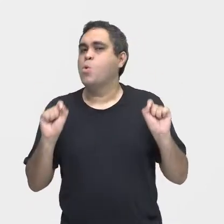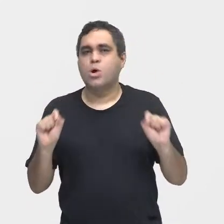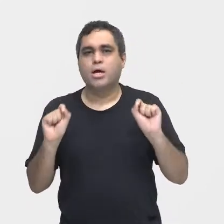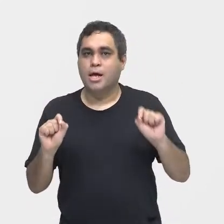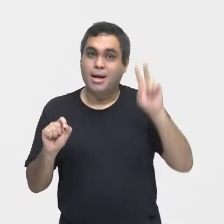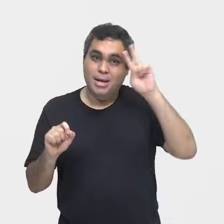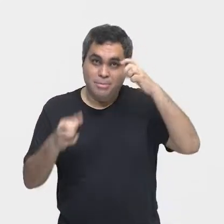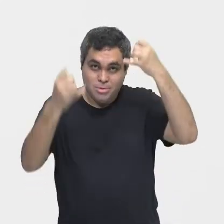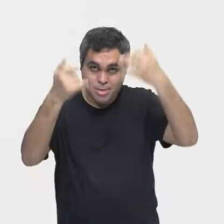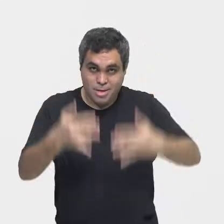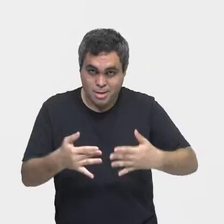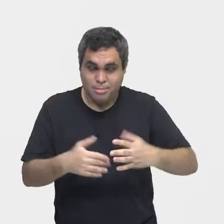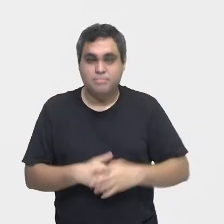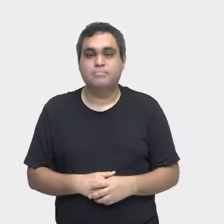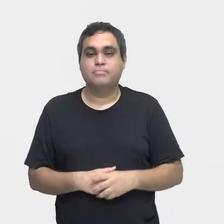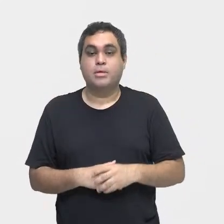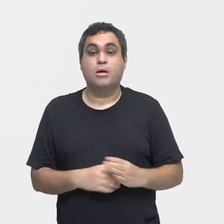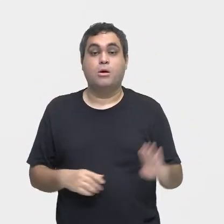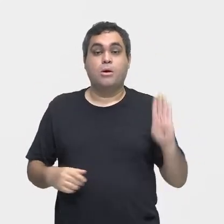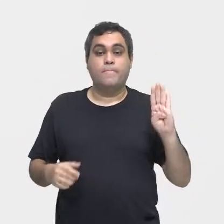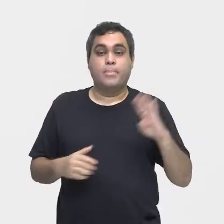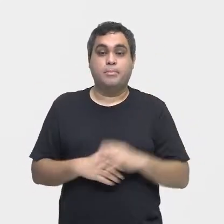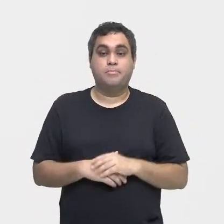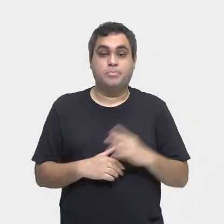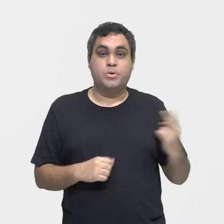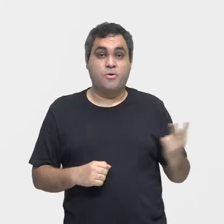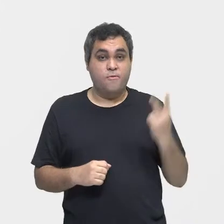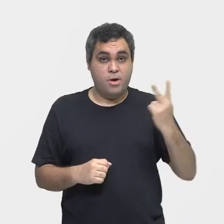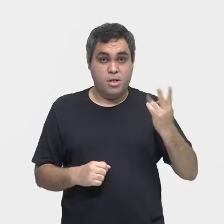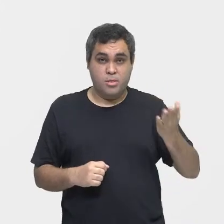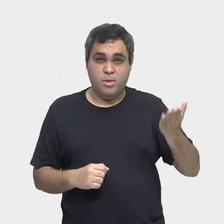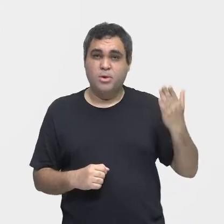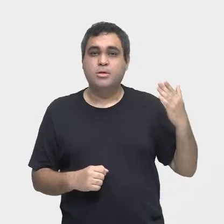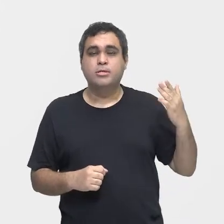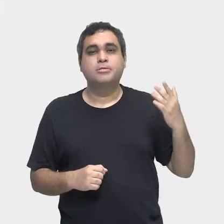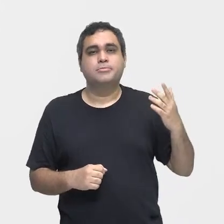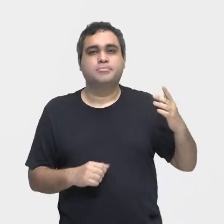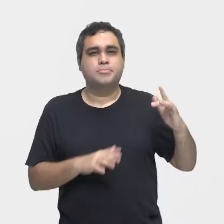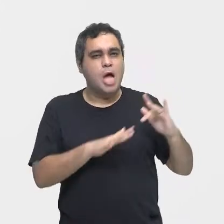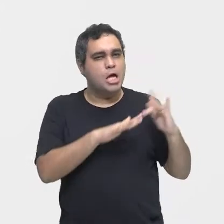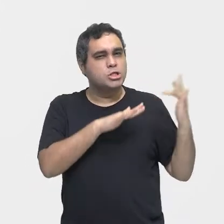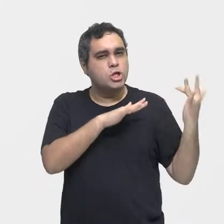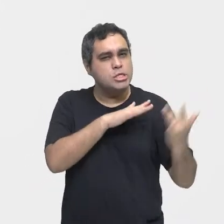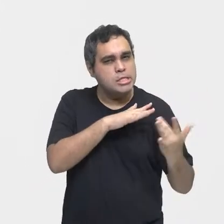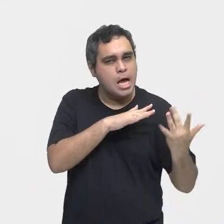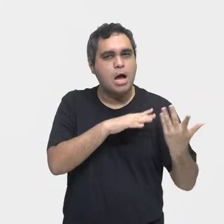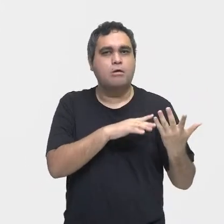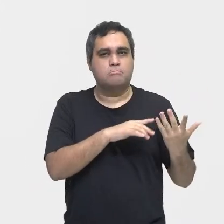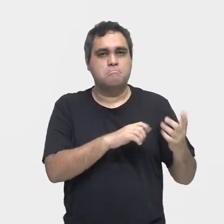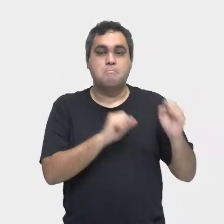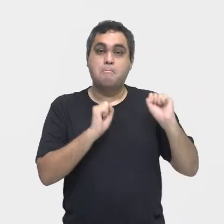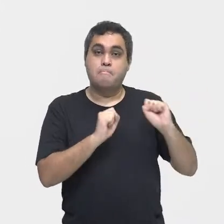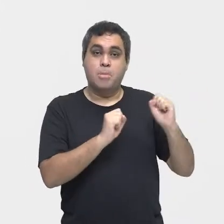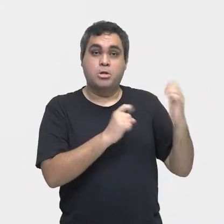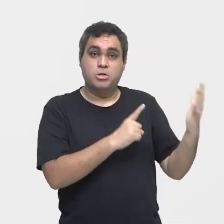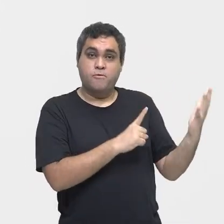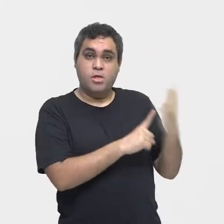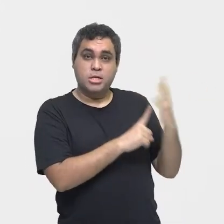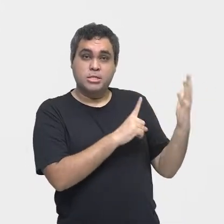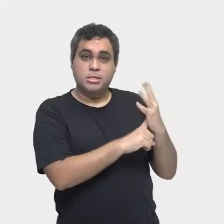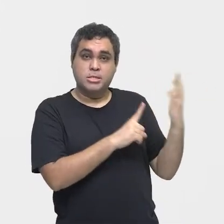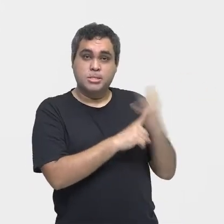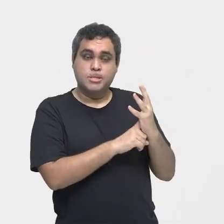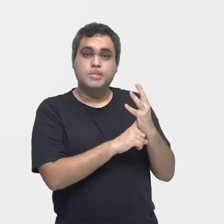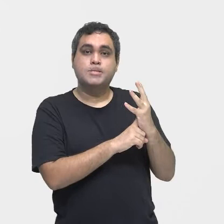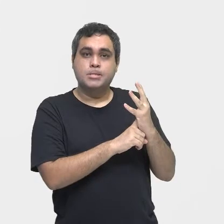aula, hein? Agora, letra B. Os valores passados pela mídia podem nos influenciar no sentido de